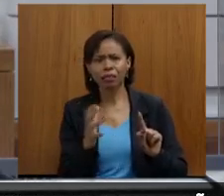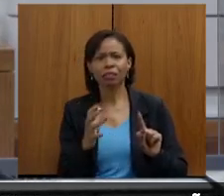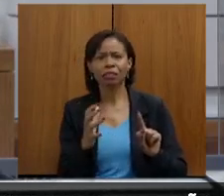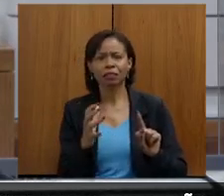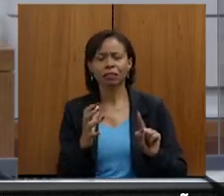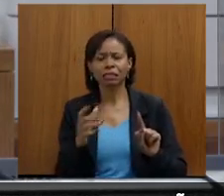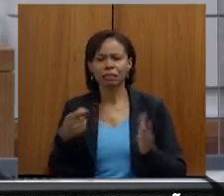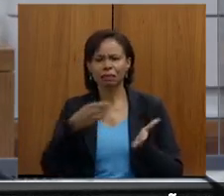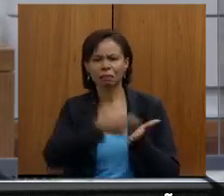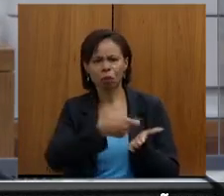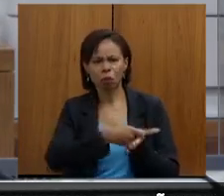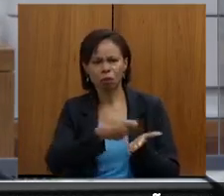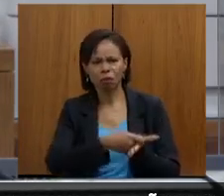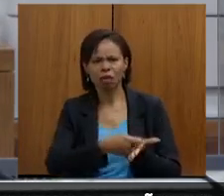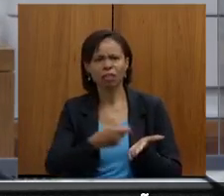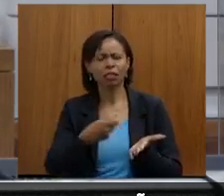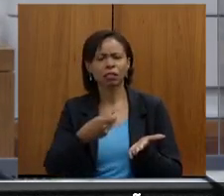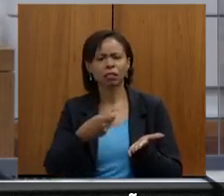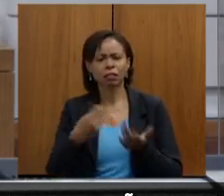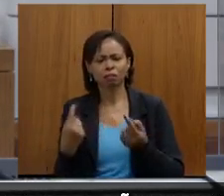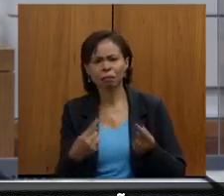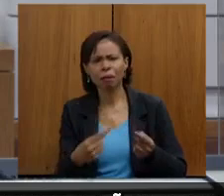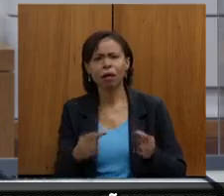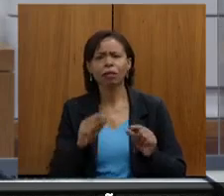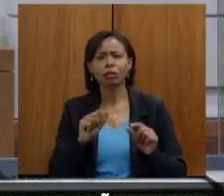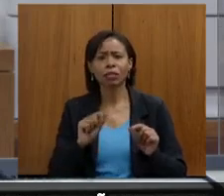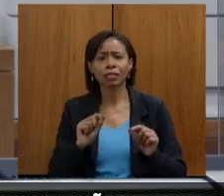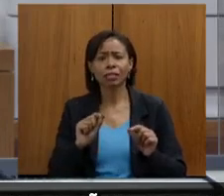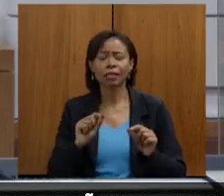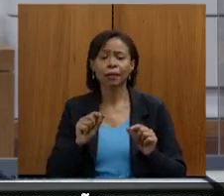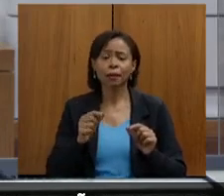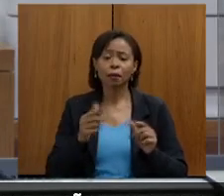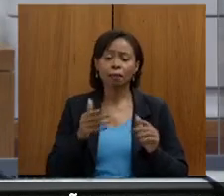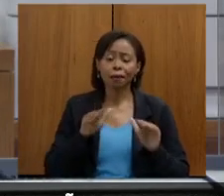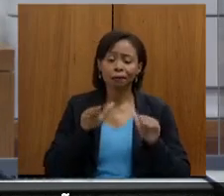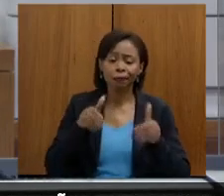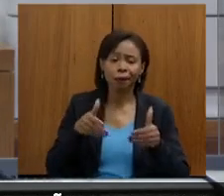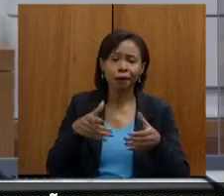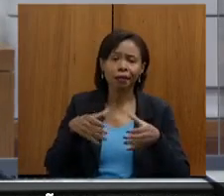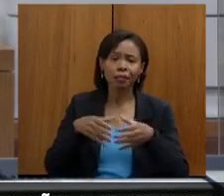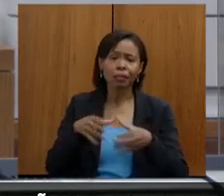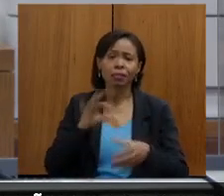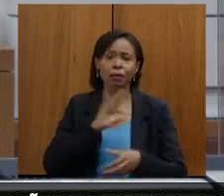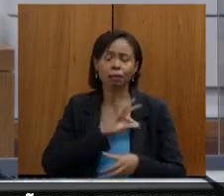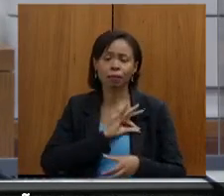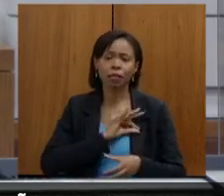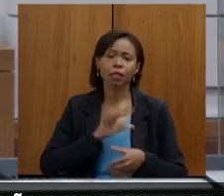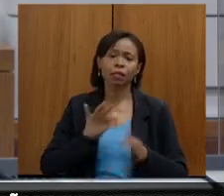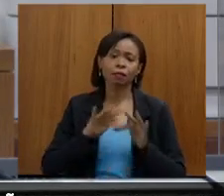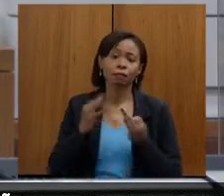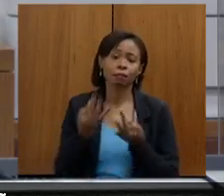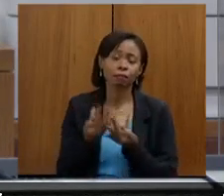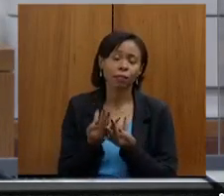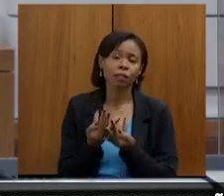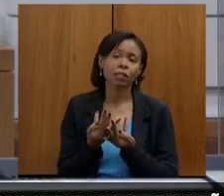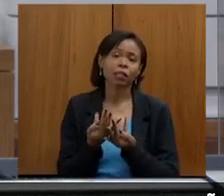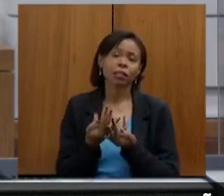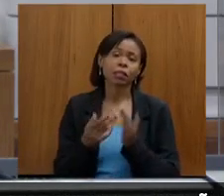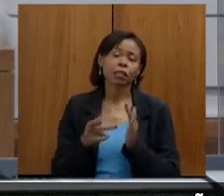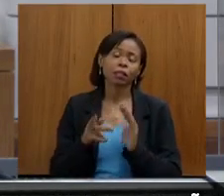cobrança a cobrança para a própria tropa os familiares dos policiais